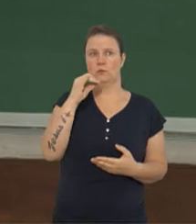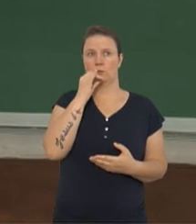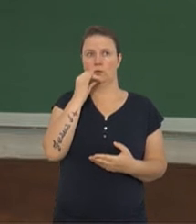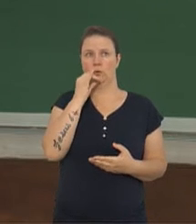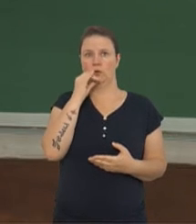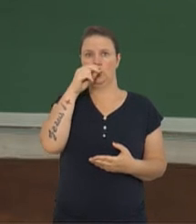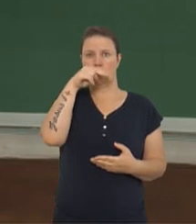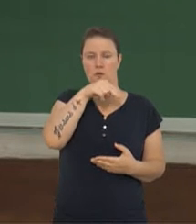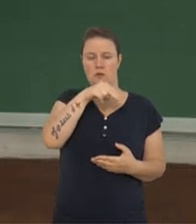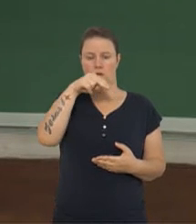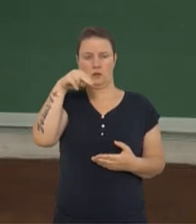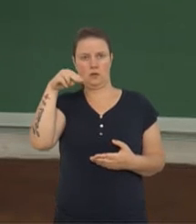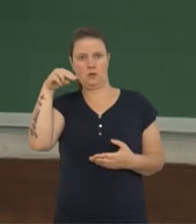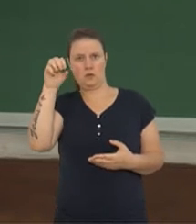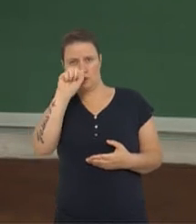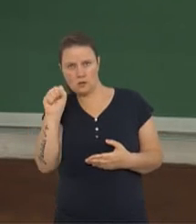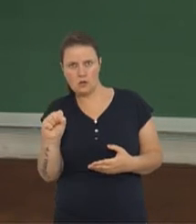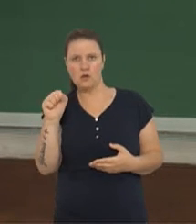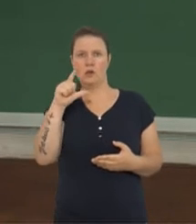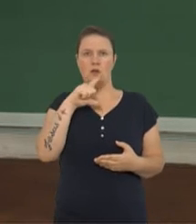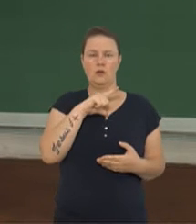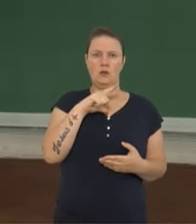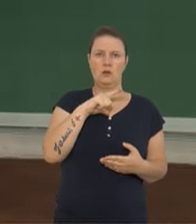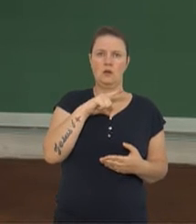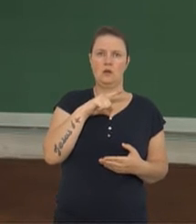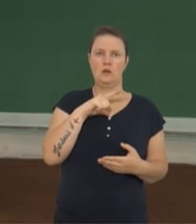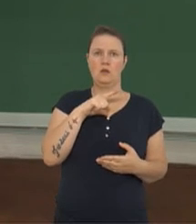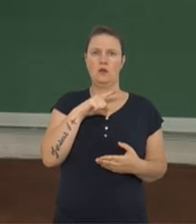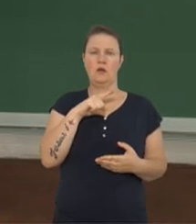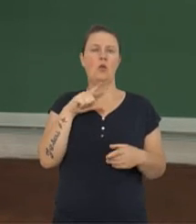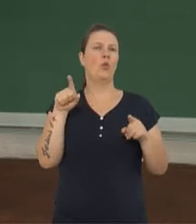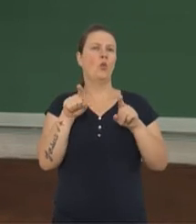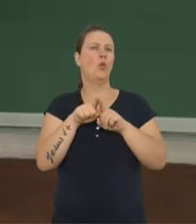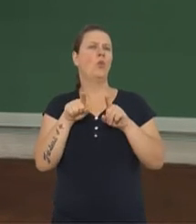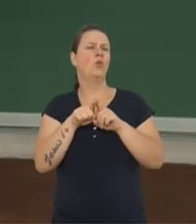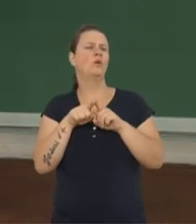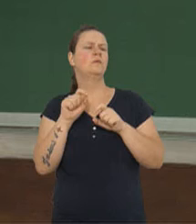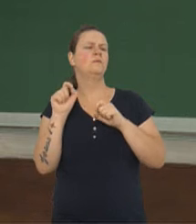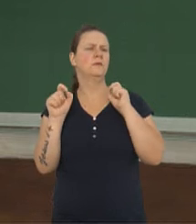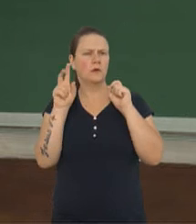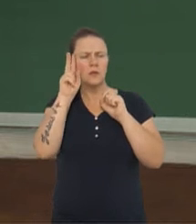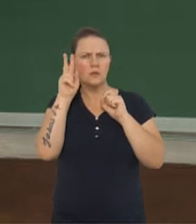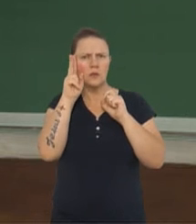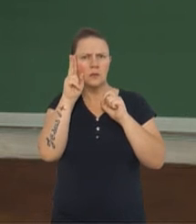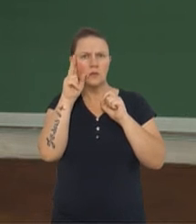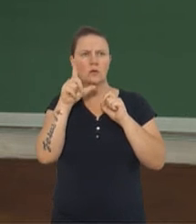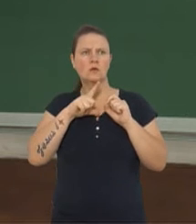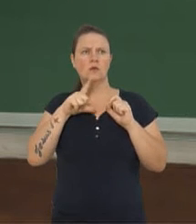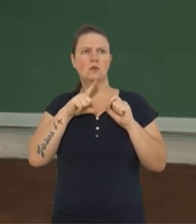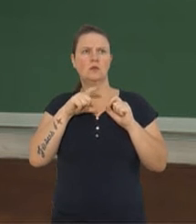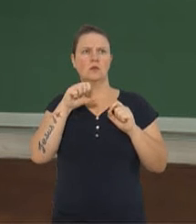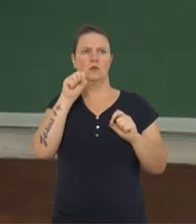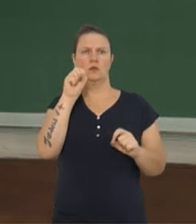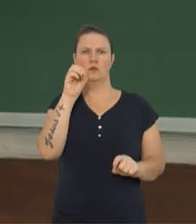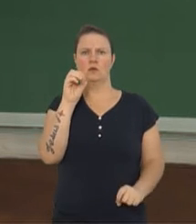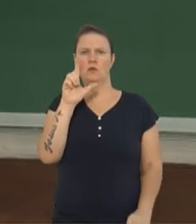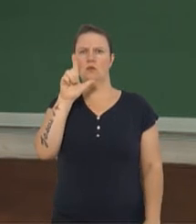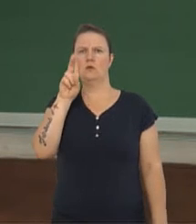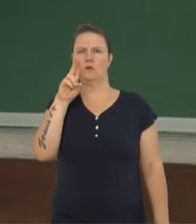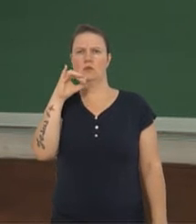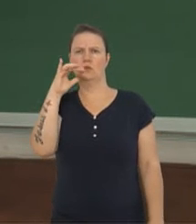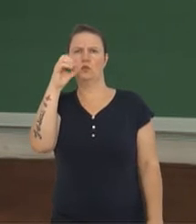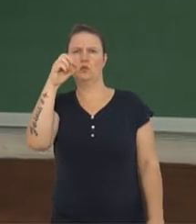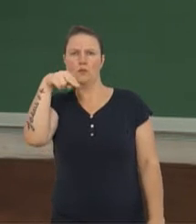em N, S e vogal. E aqui nós temos no infográfico algumas palavras para ilustrar, lembram? Solución, ratón,